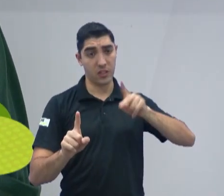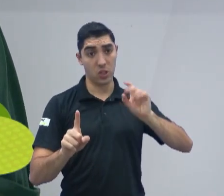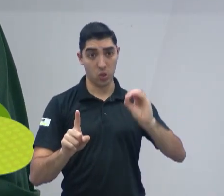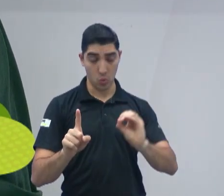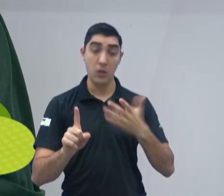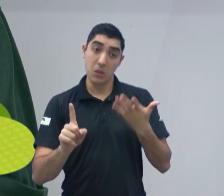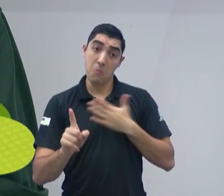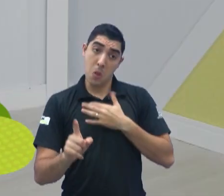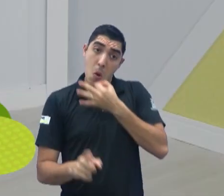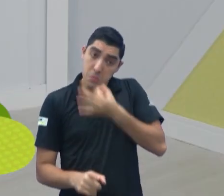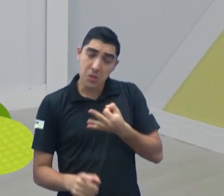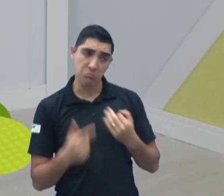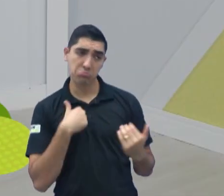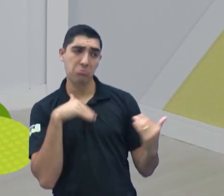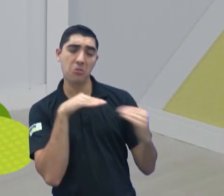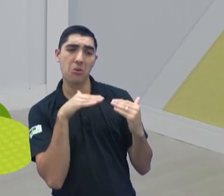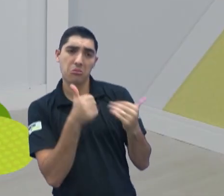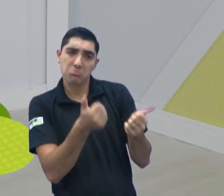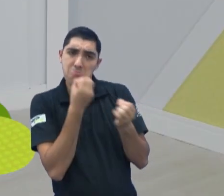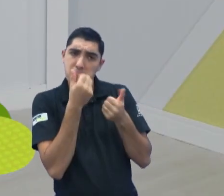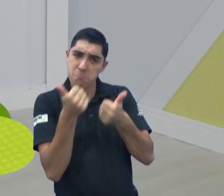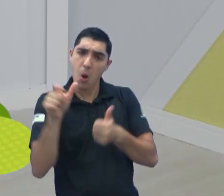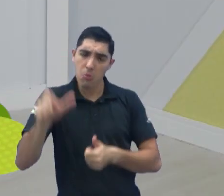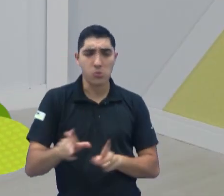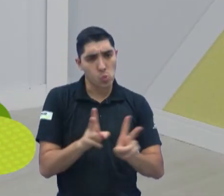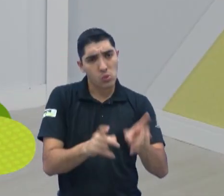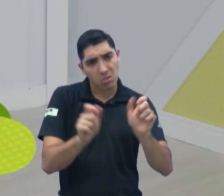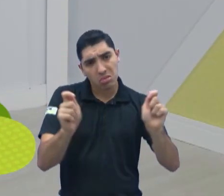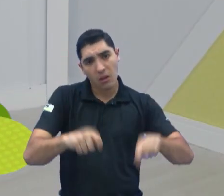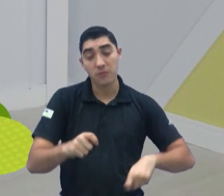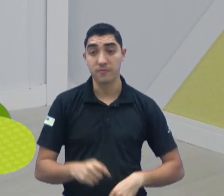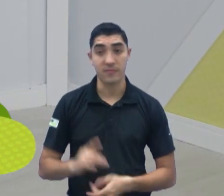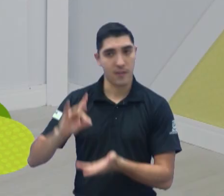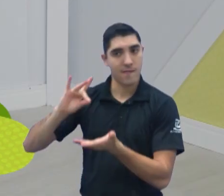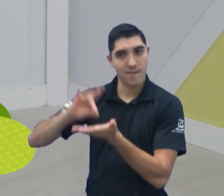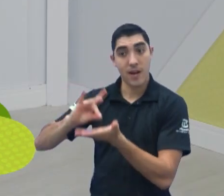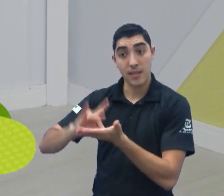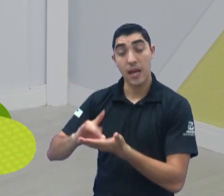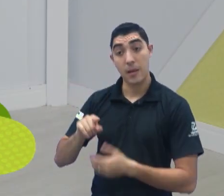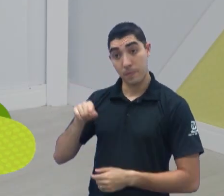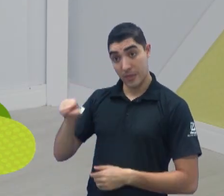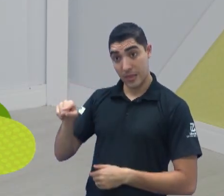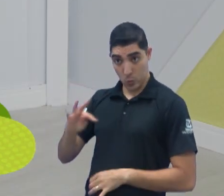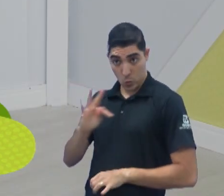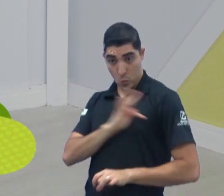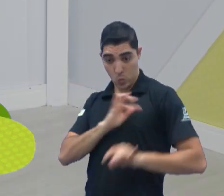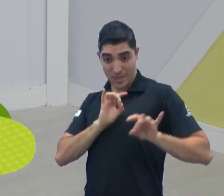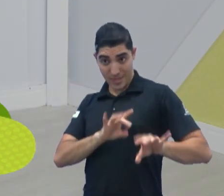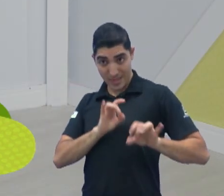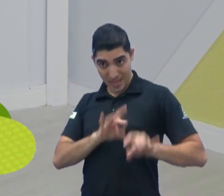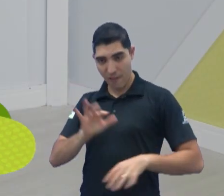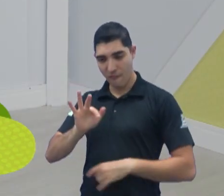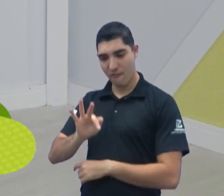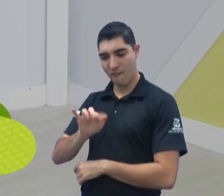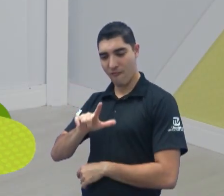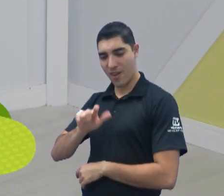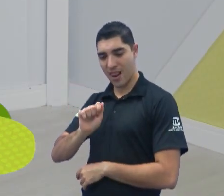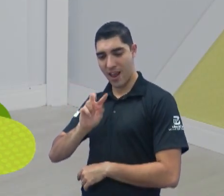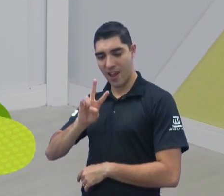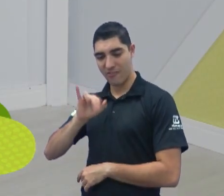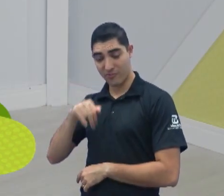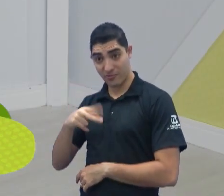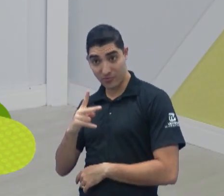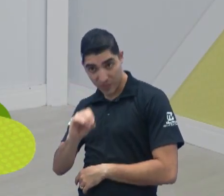do São José Vôlei. É verdade. E o técnico do São José, o Flavinho, ele tem o respeito dos companheiros de trabalho dele, os